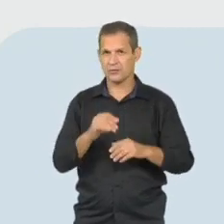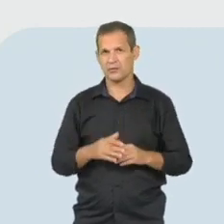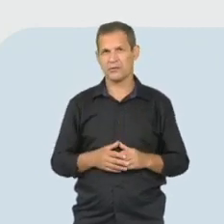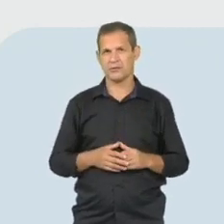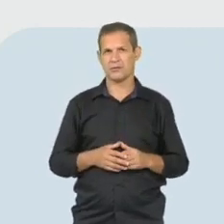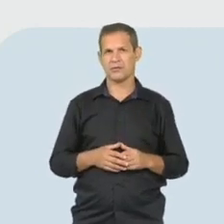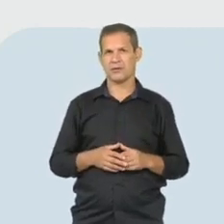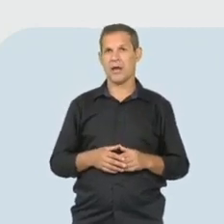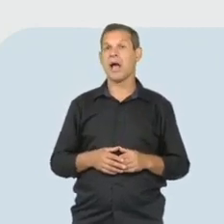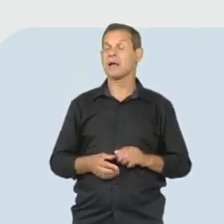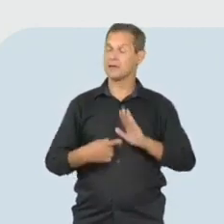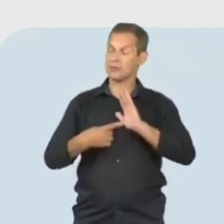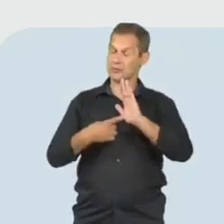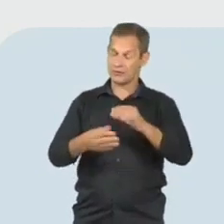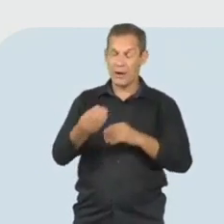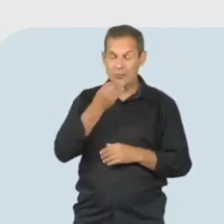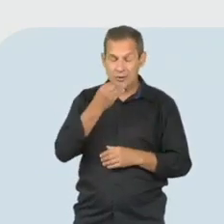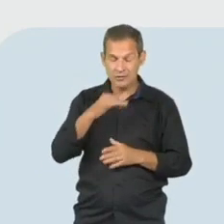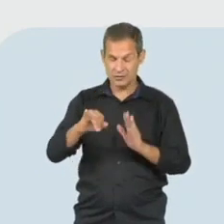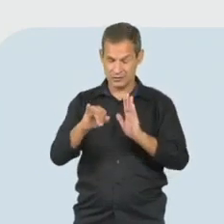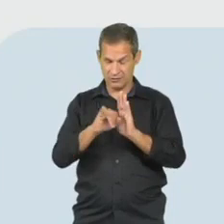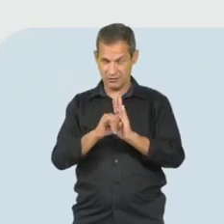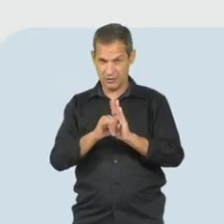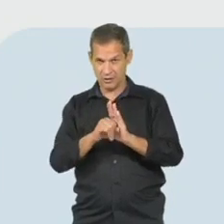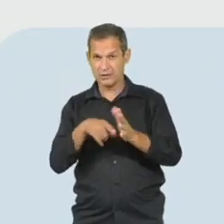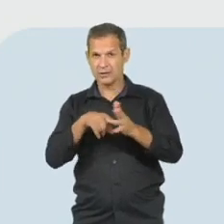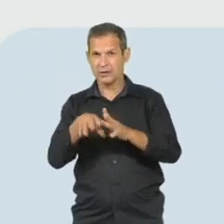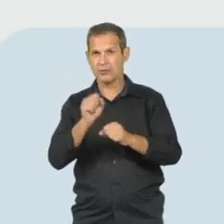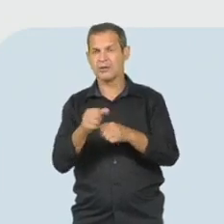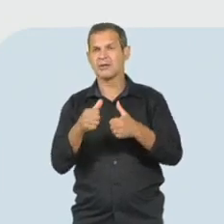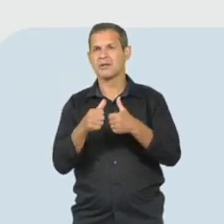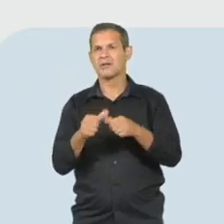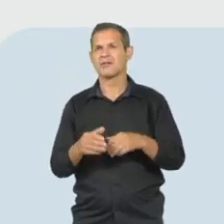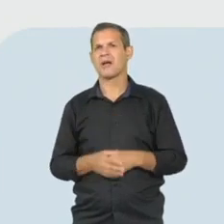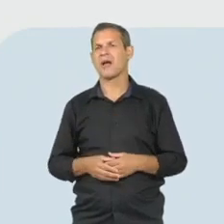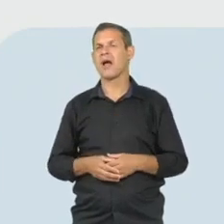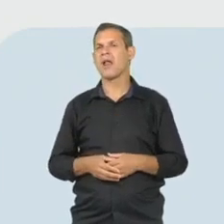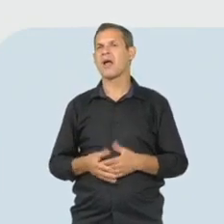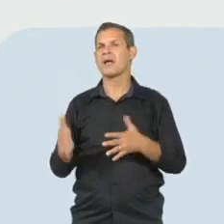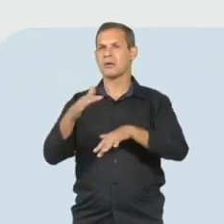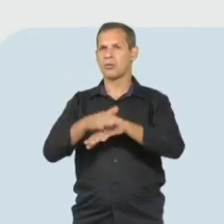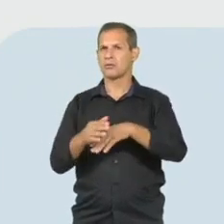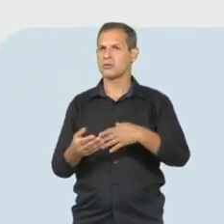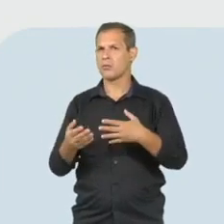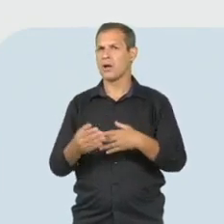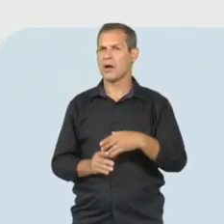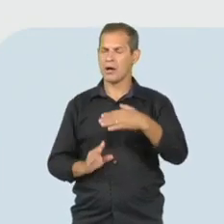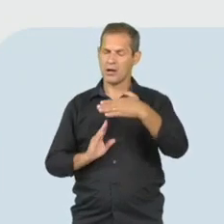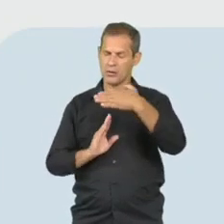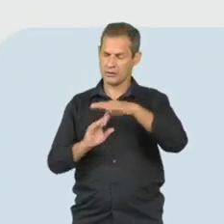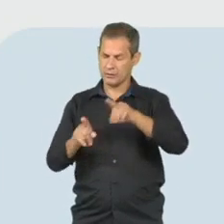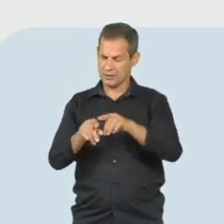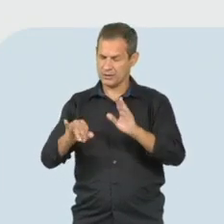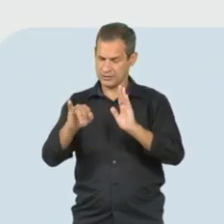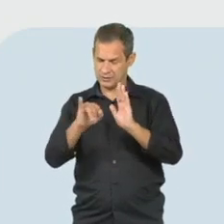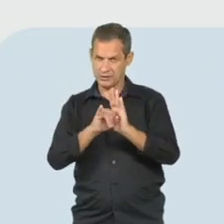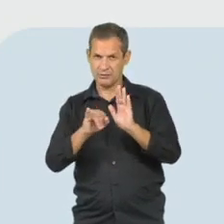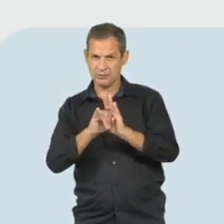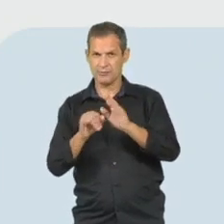decisão. Mensurar a chance de determinado estimador pertencer a um intervalo e também fazer o levantamento